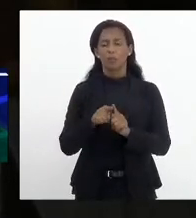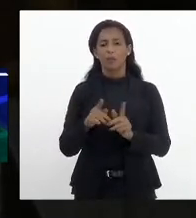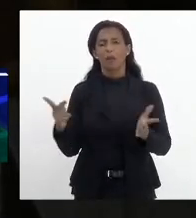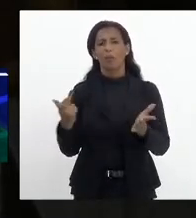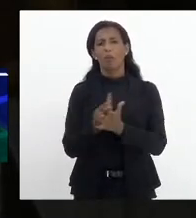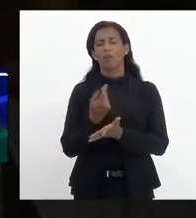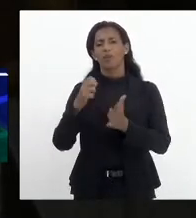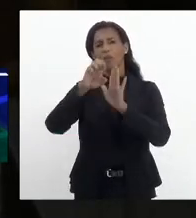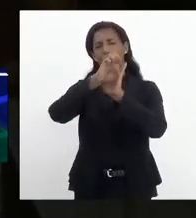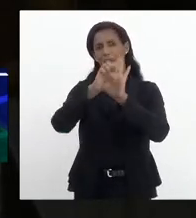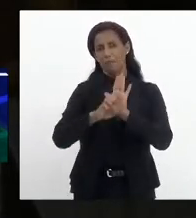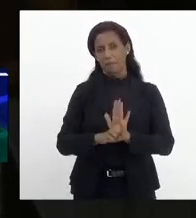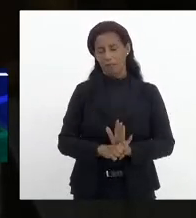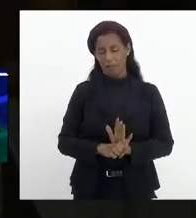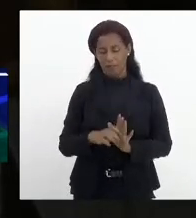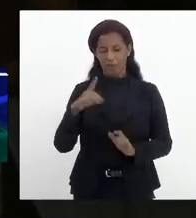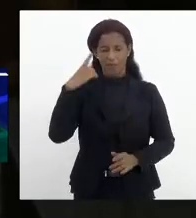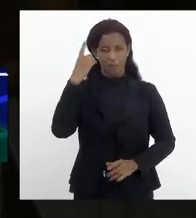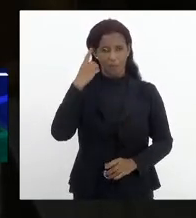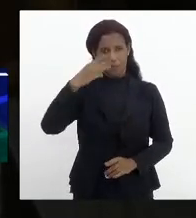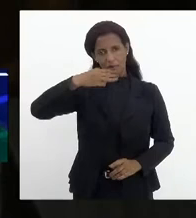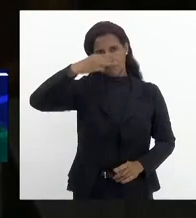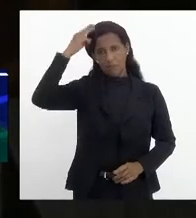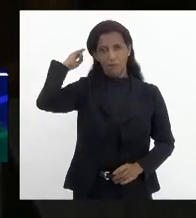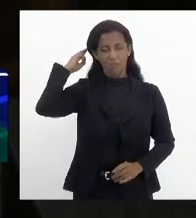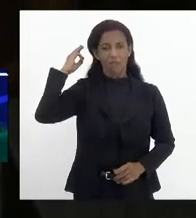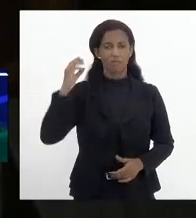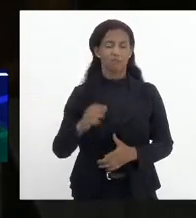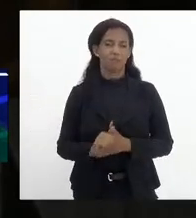do deputado Márcio Pacheco,